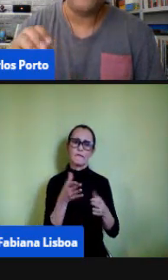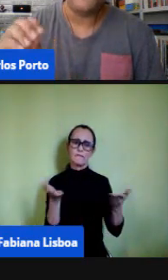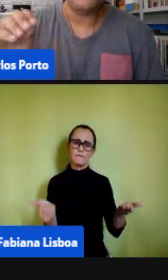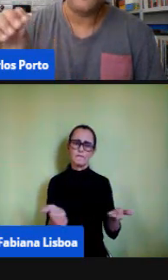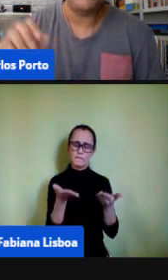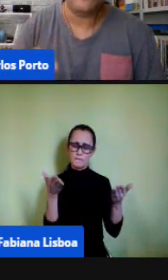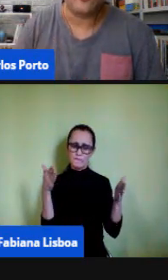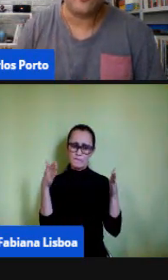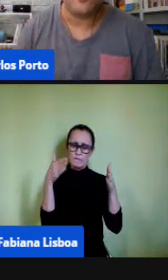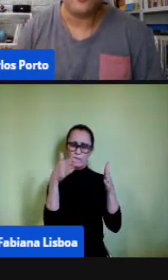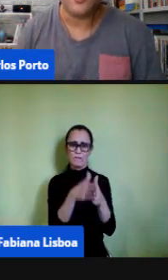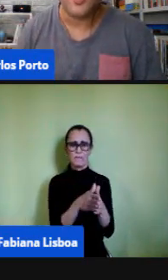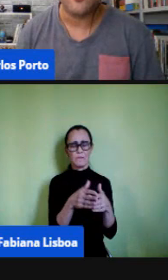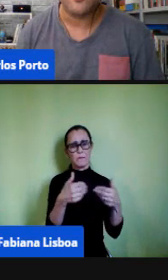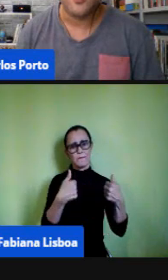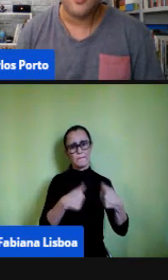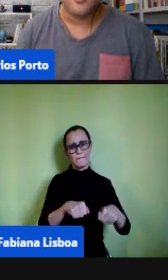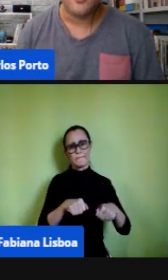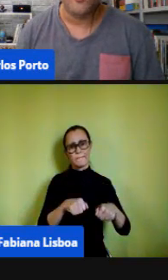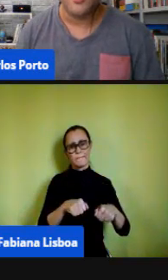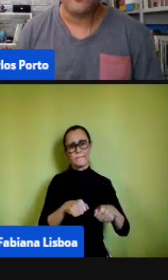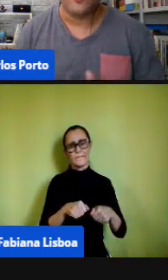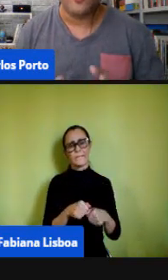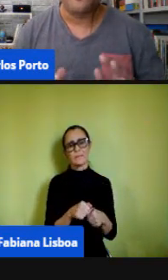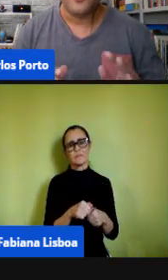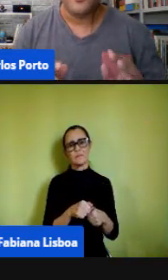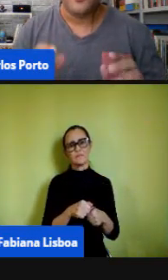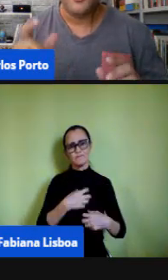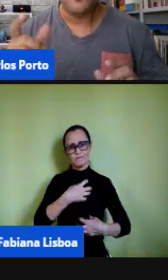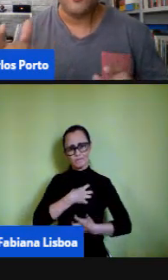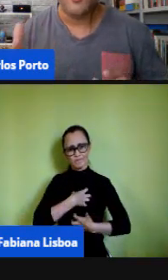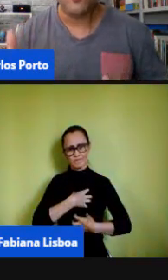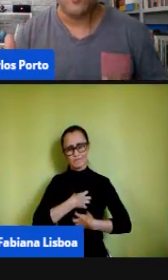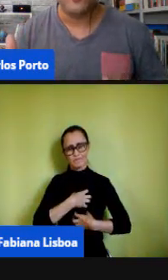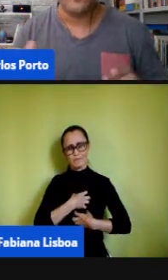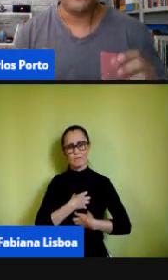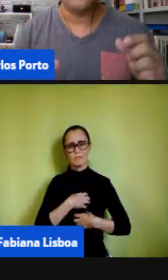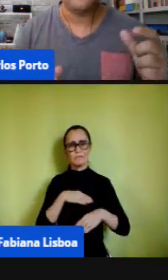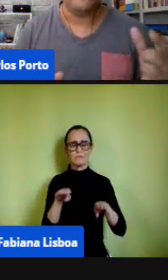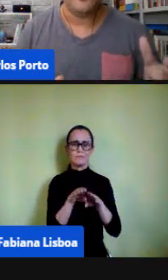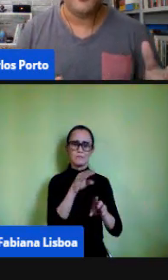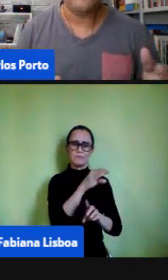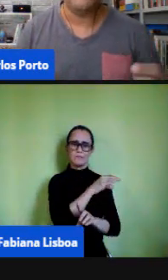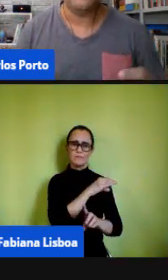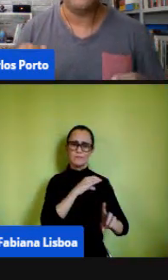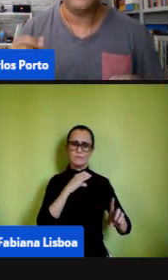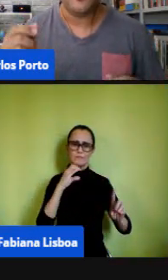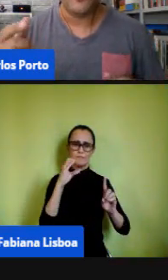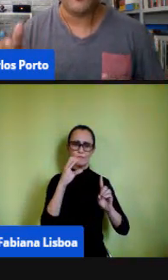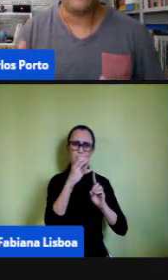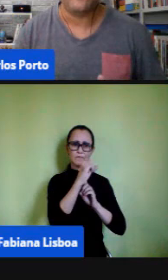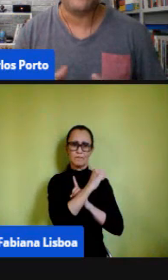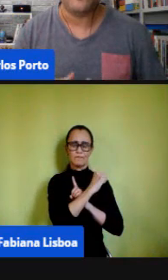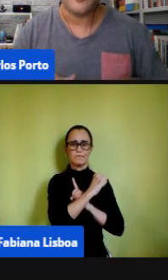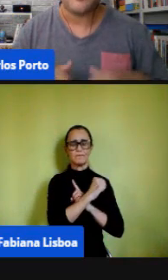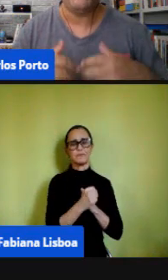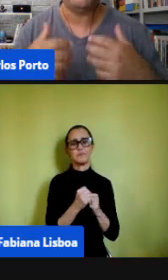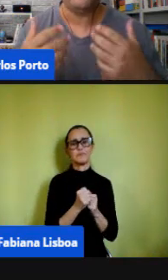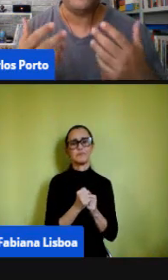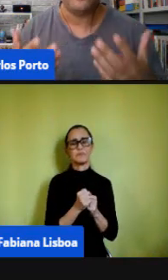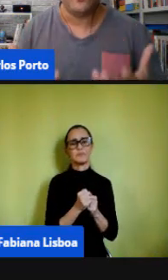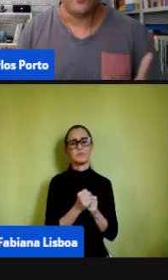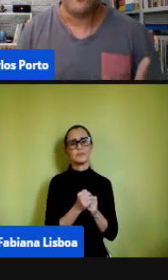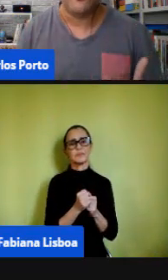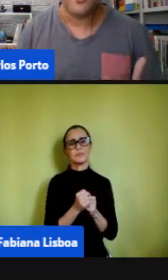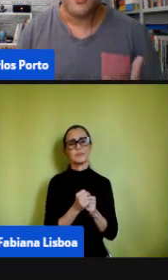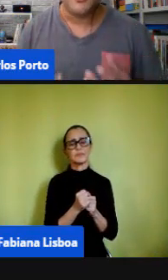de competências socioemocionais. E olha só, engajamento com os outros, resiliência emocional, autogestão,